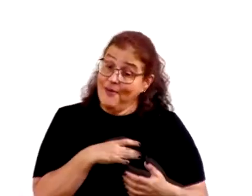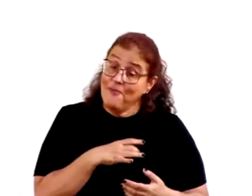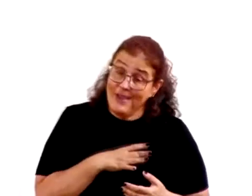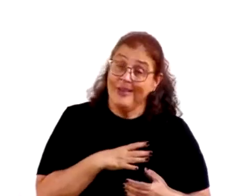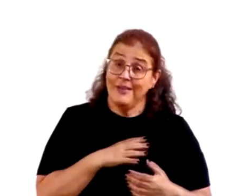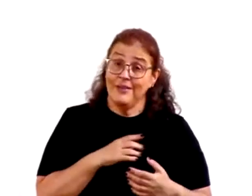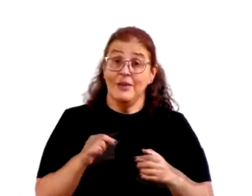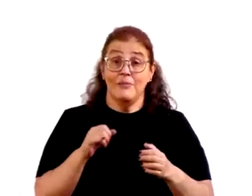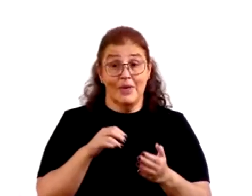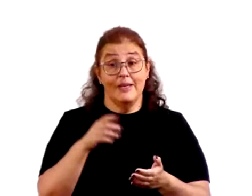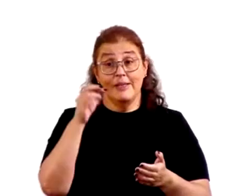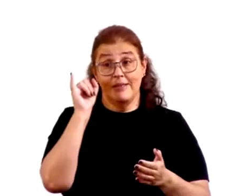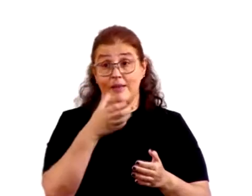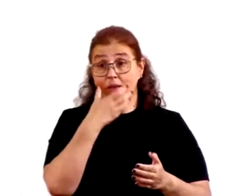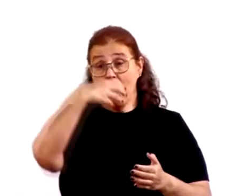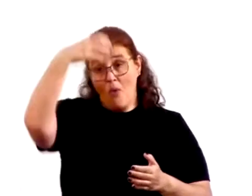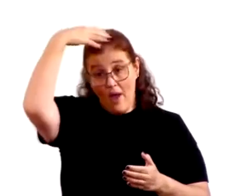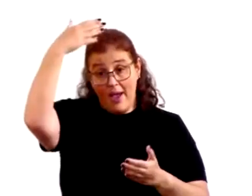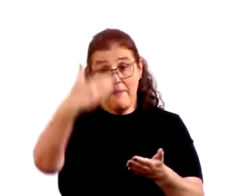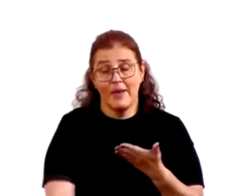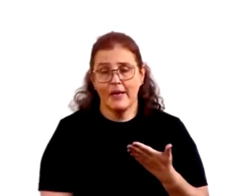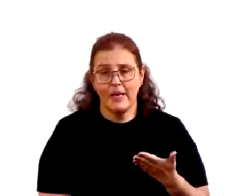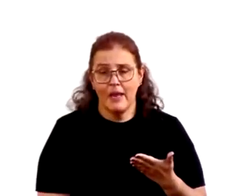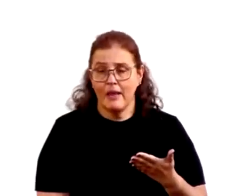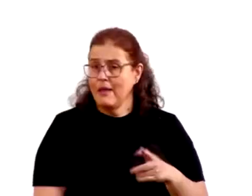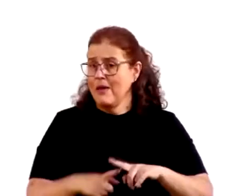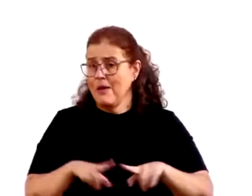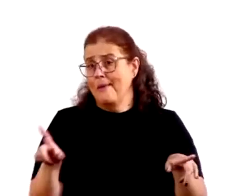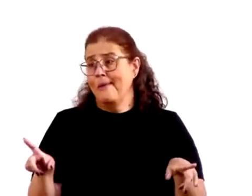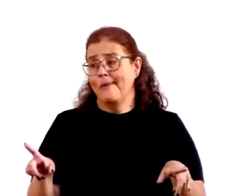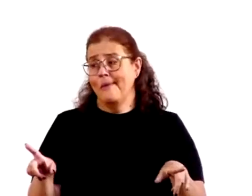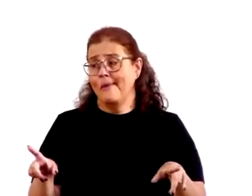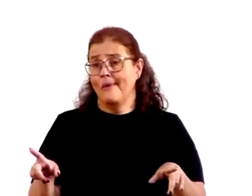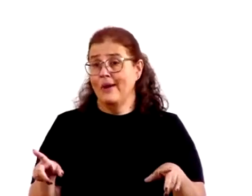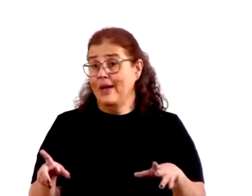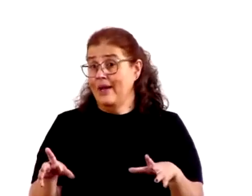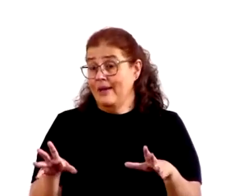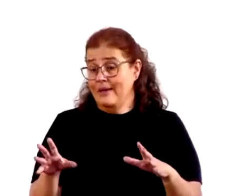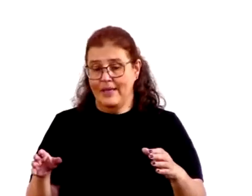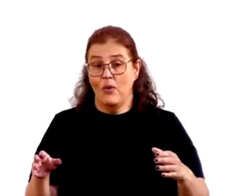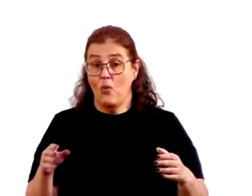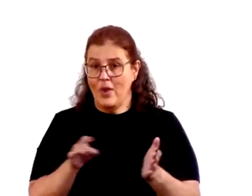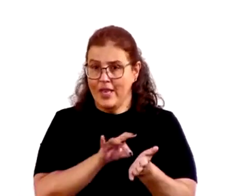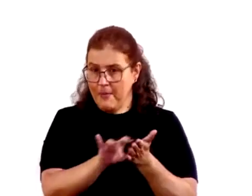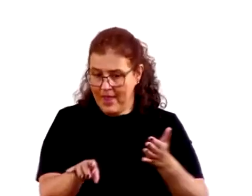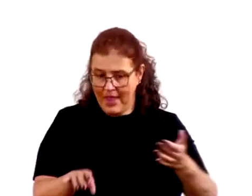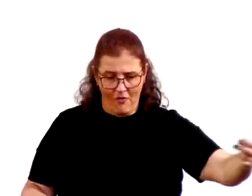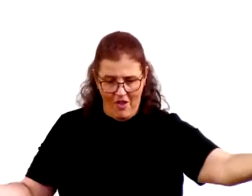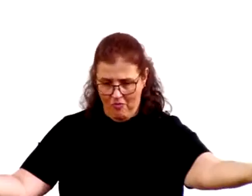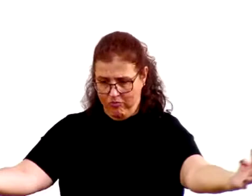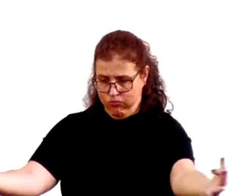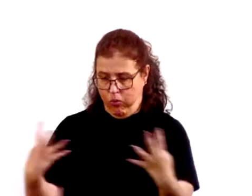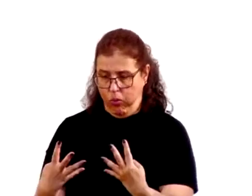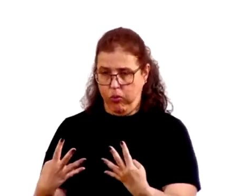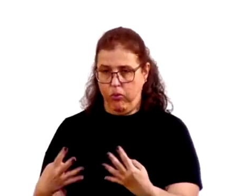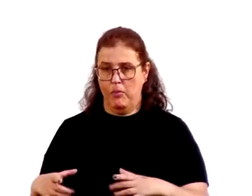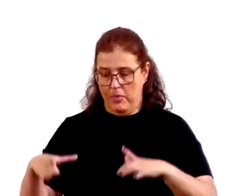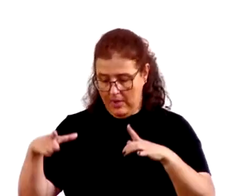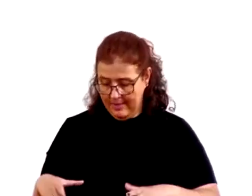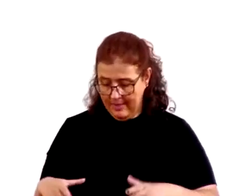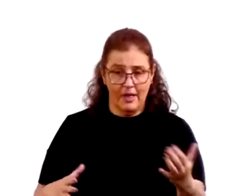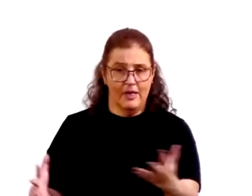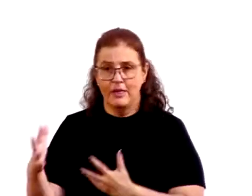batalhou. Olha os adjetivos do rei, que o rei está voltando. Esse salmo parece dizer, pelo